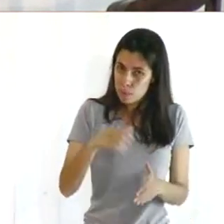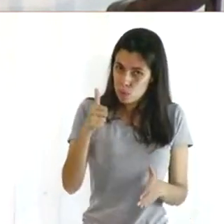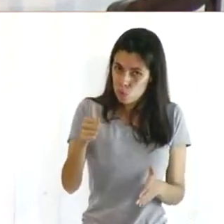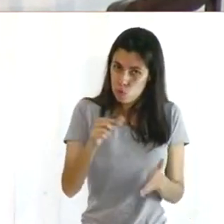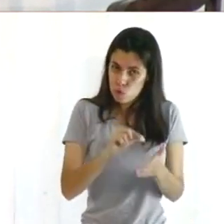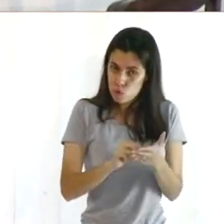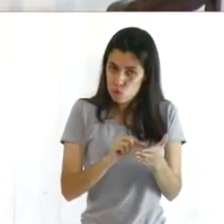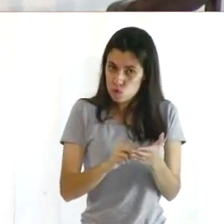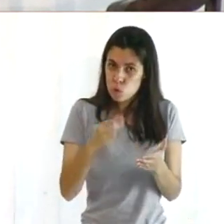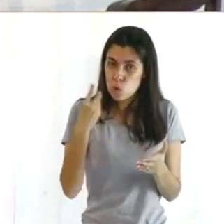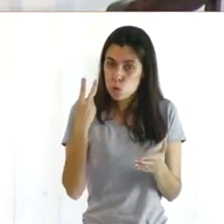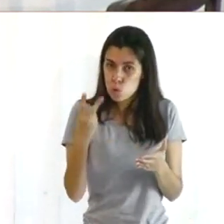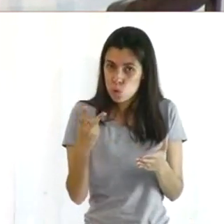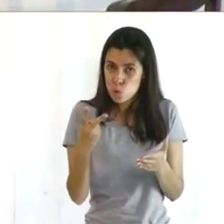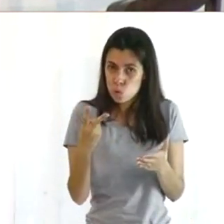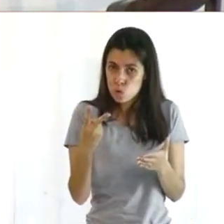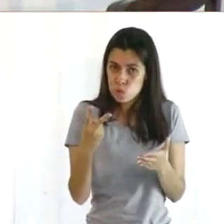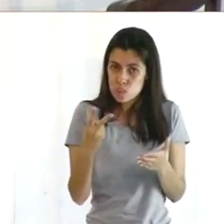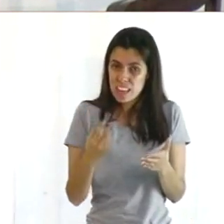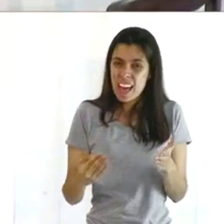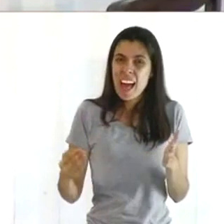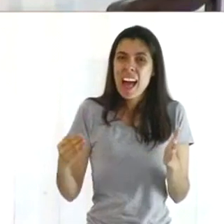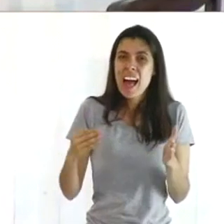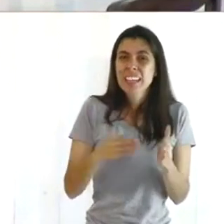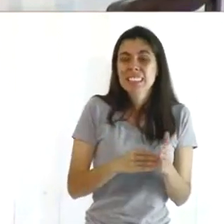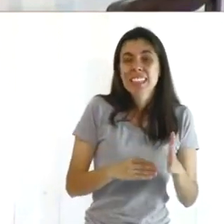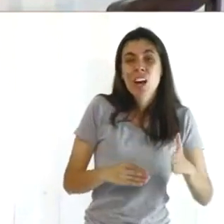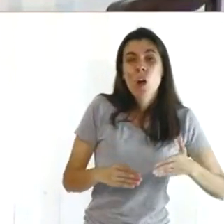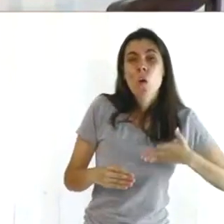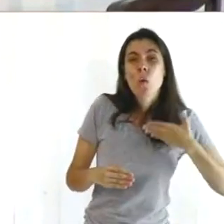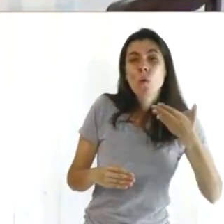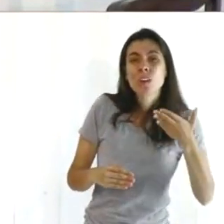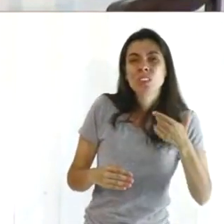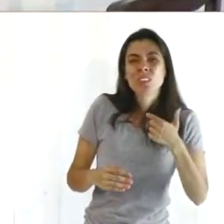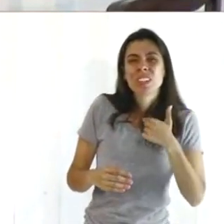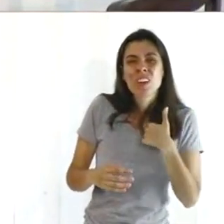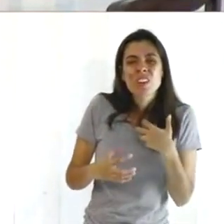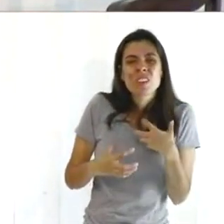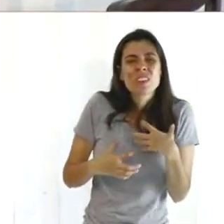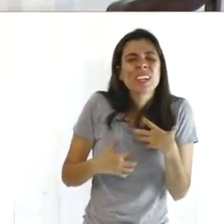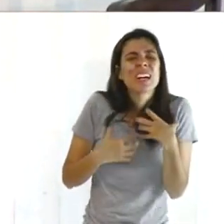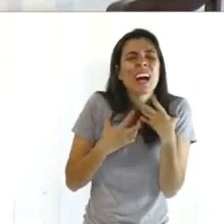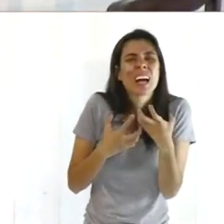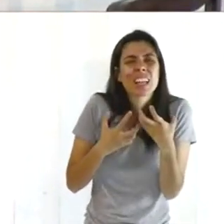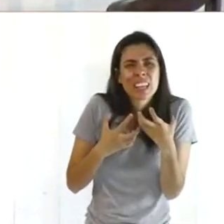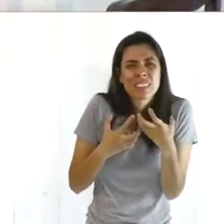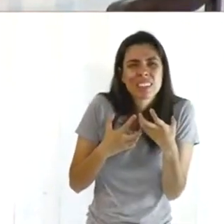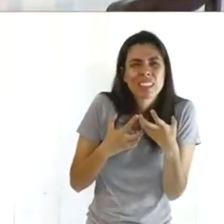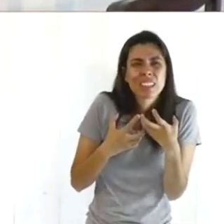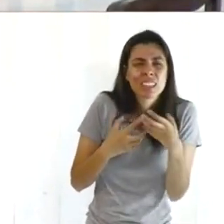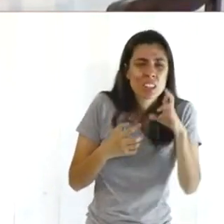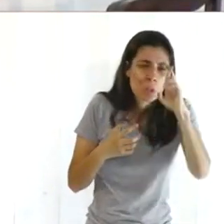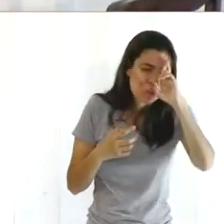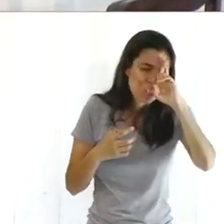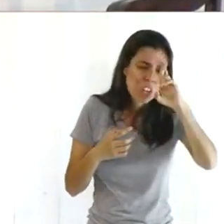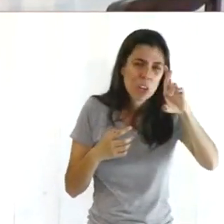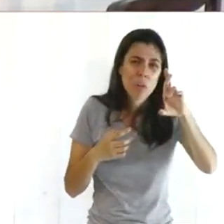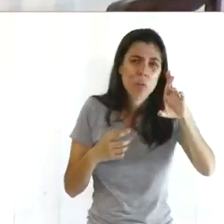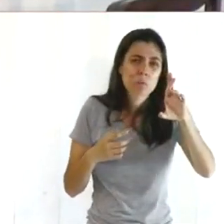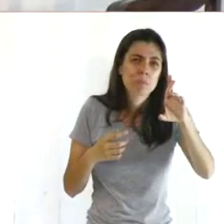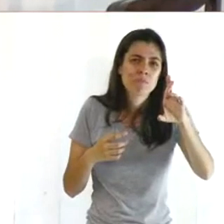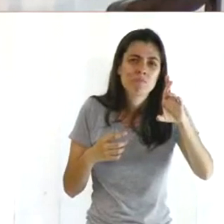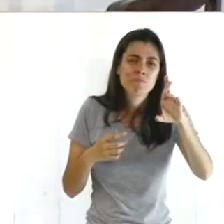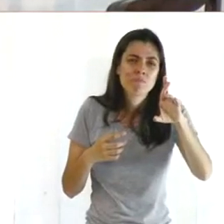assim: até quando, Senhor, clamarei eu, e tu não me escutarás?